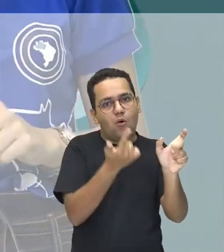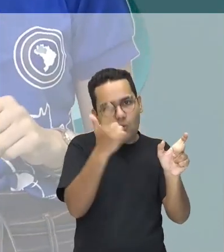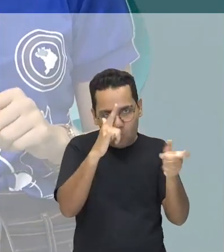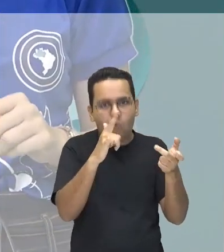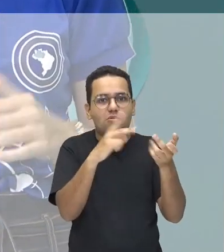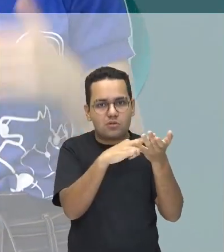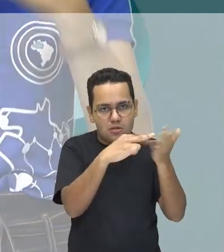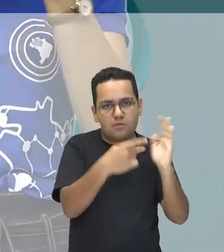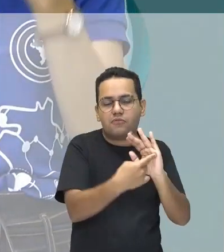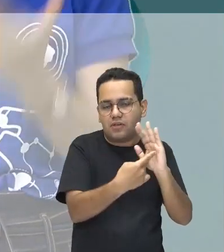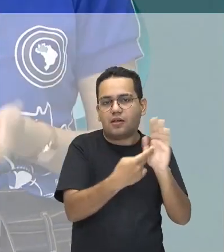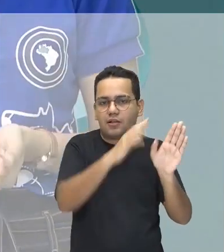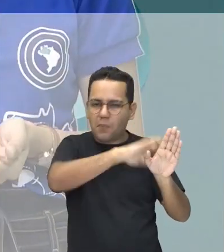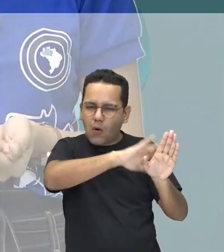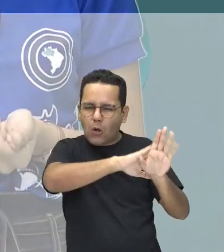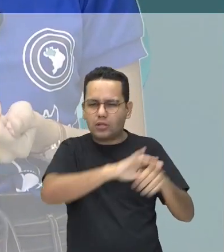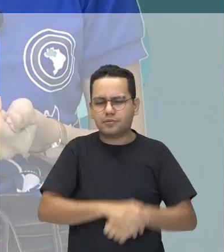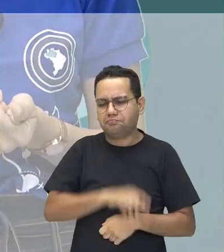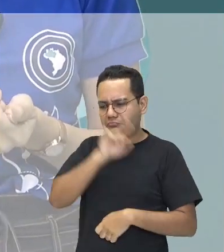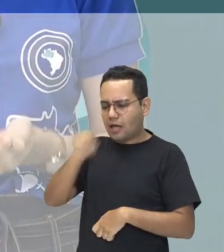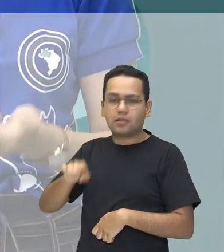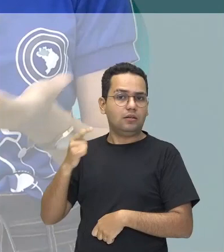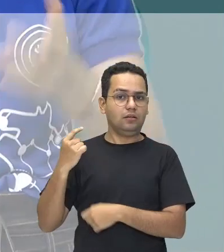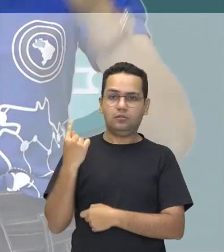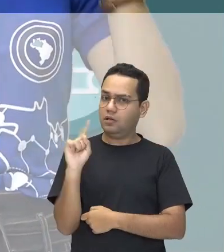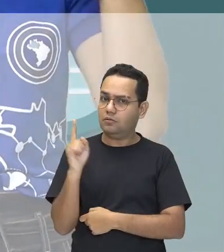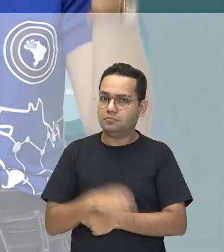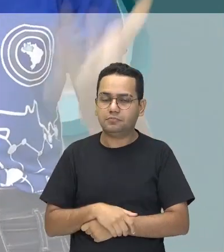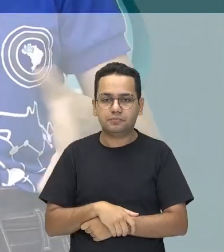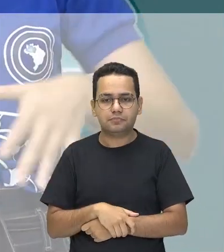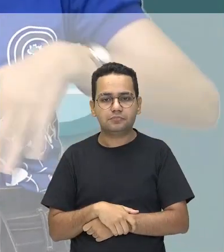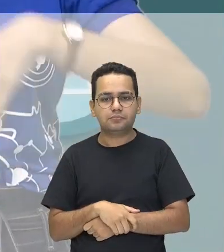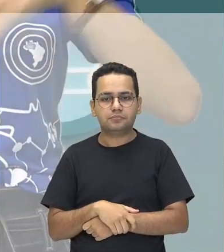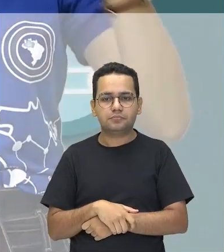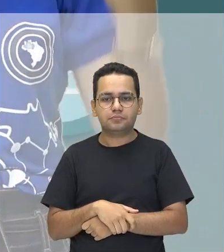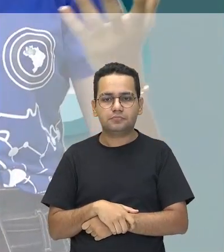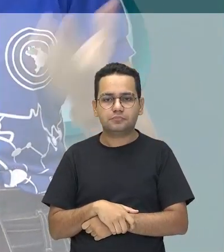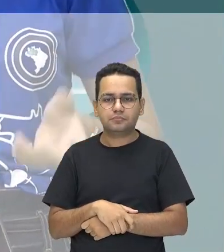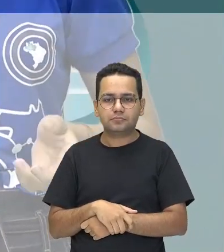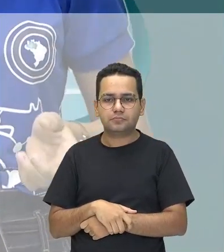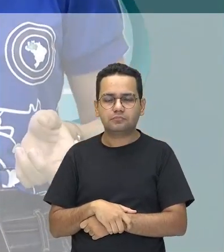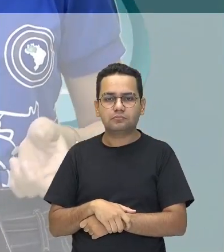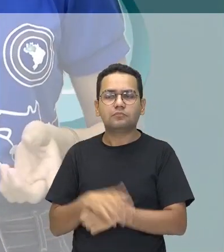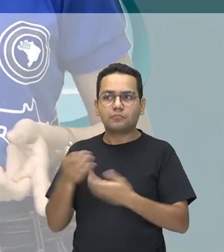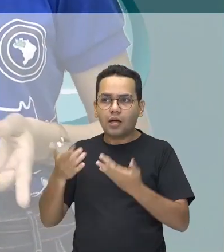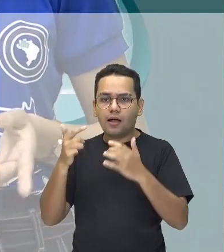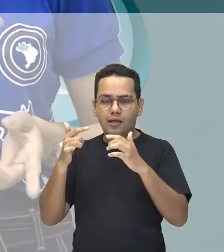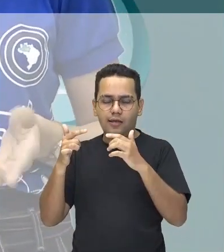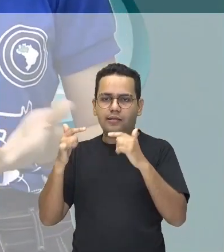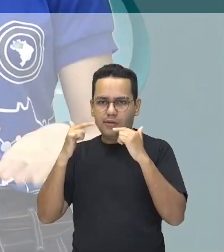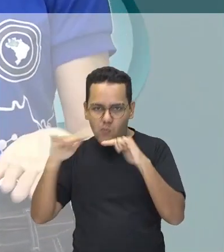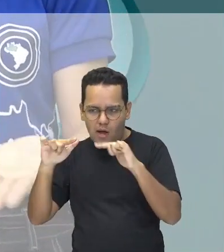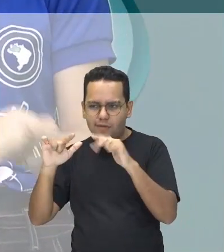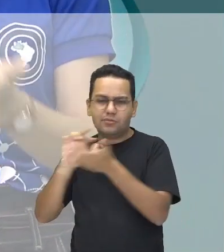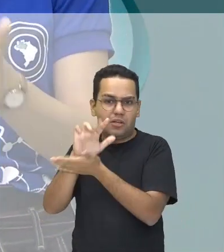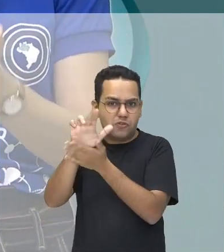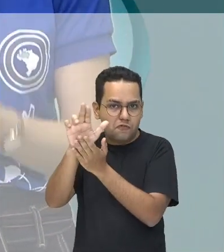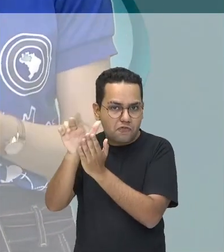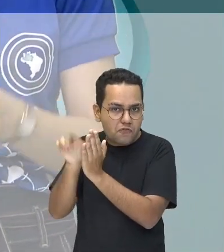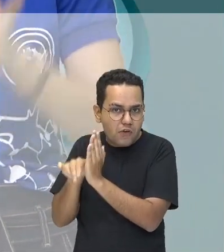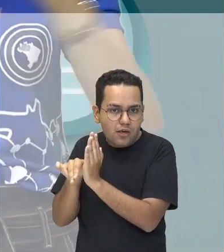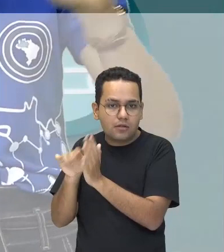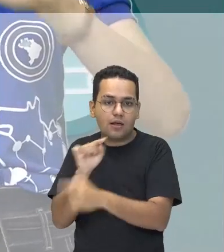texto literário não. A linguagem no texto literário pode ser diversa, no texto não literário tem que